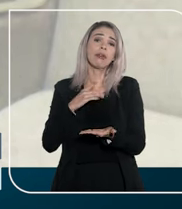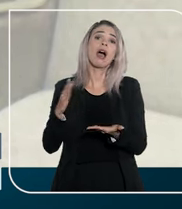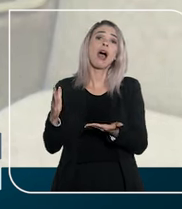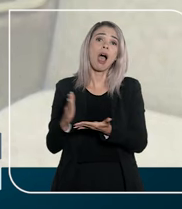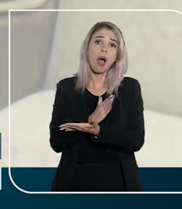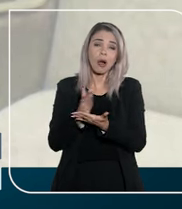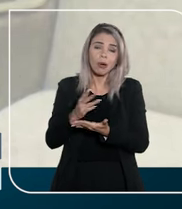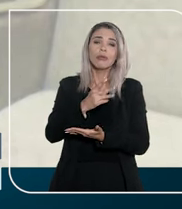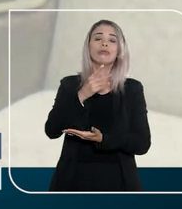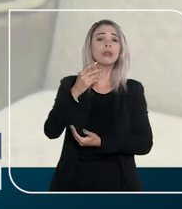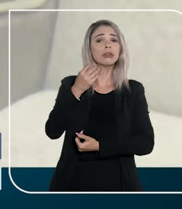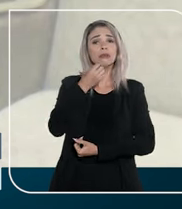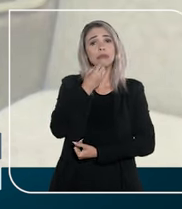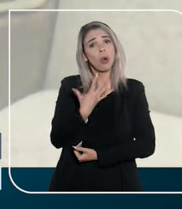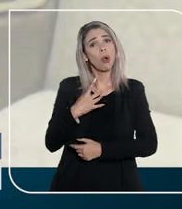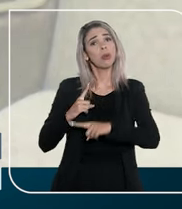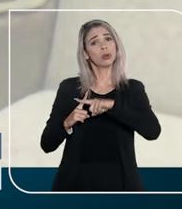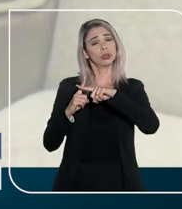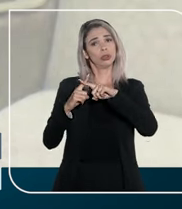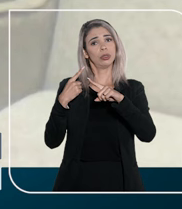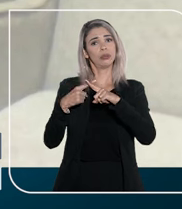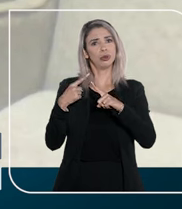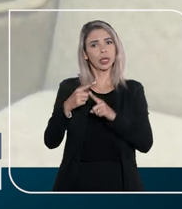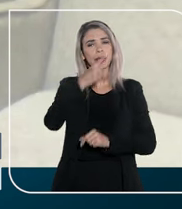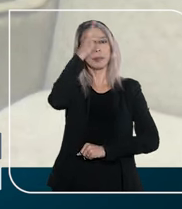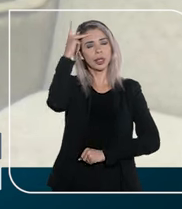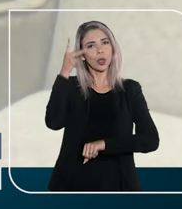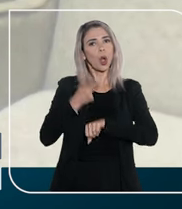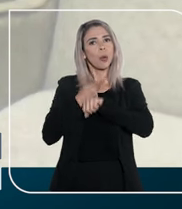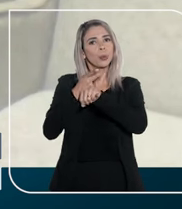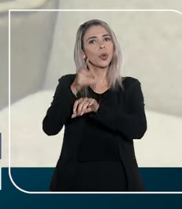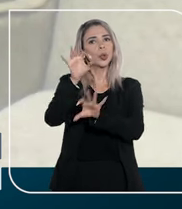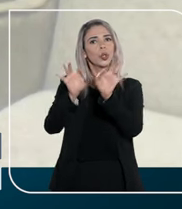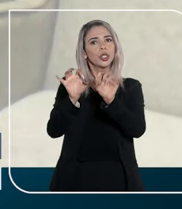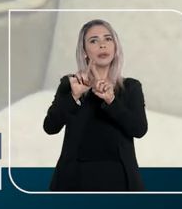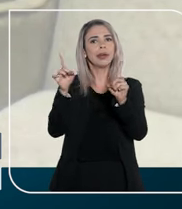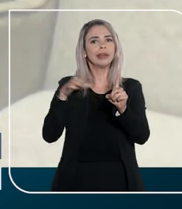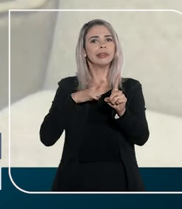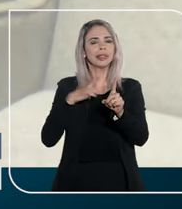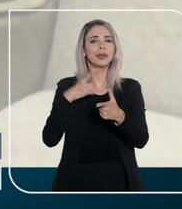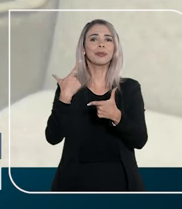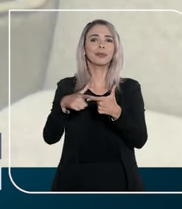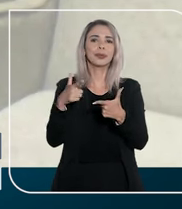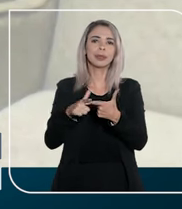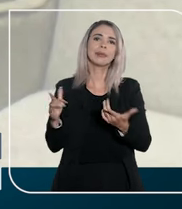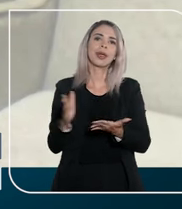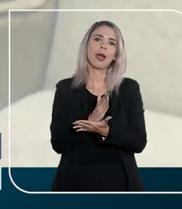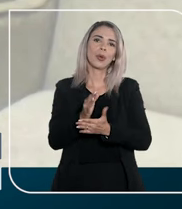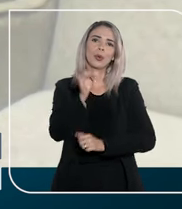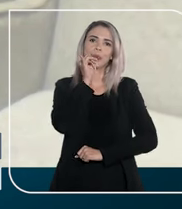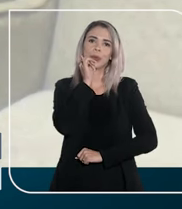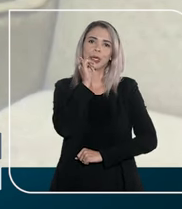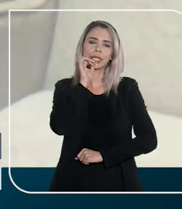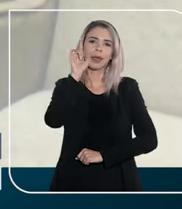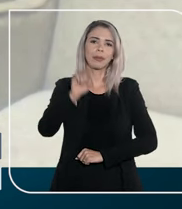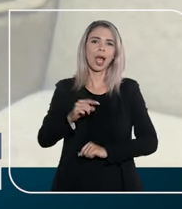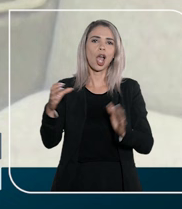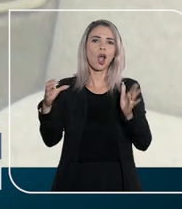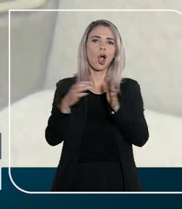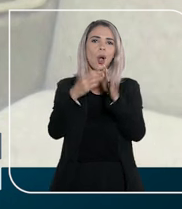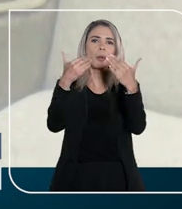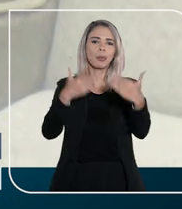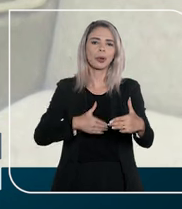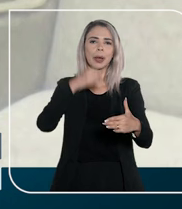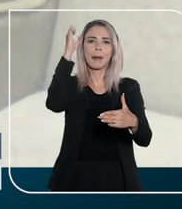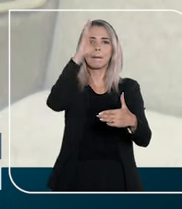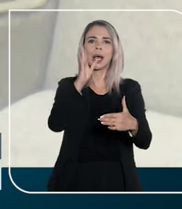pessoas procuram ter acesso à justiça, mas, por outro lado, também traz alguns inconvenientes, que é o fato, por exemplo, do concurso público, muitas vezes no